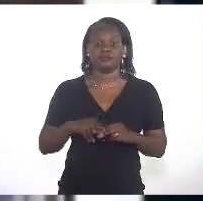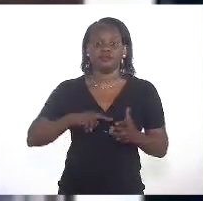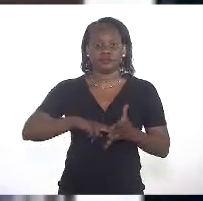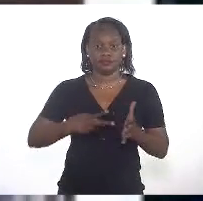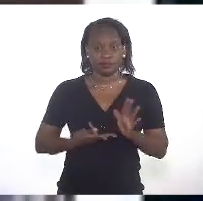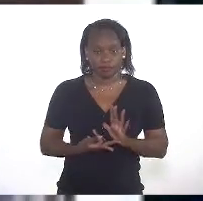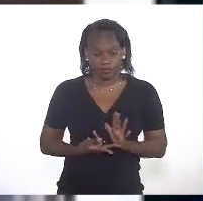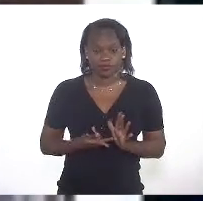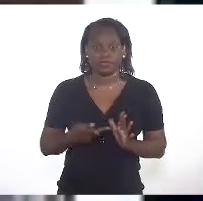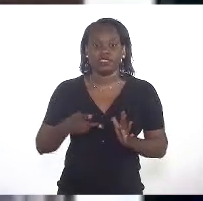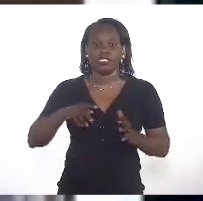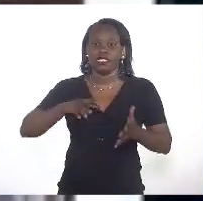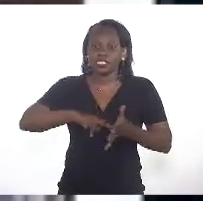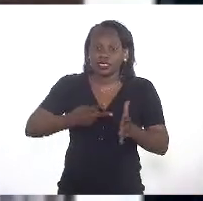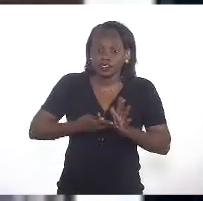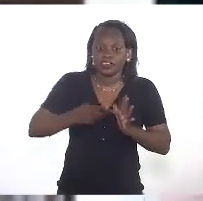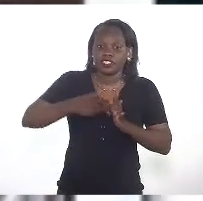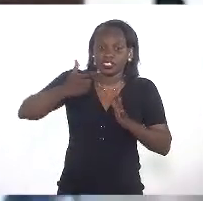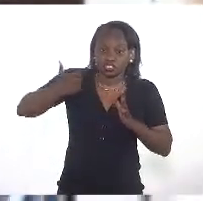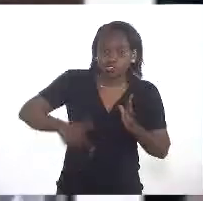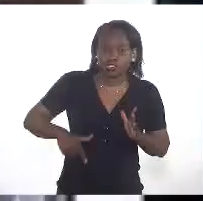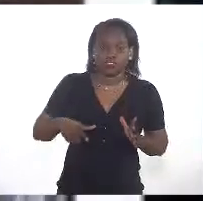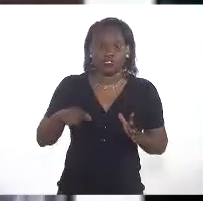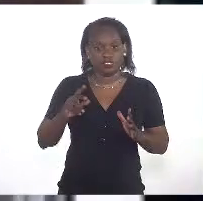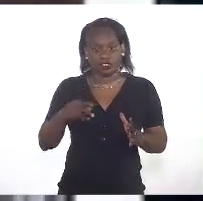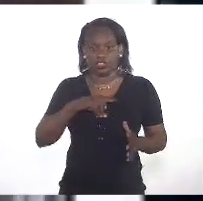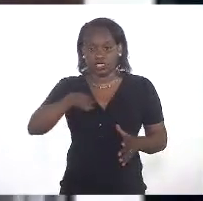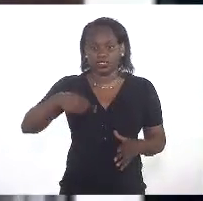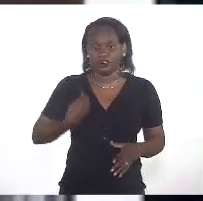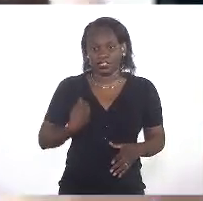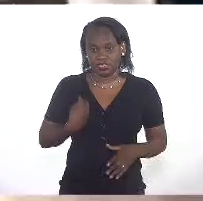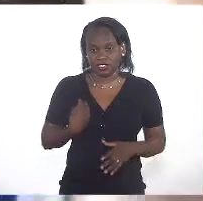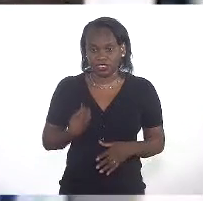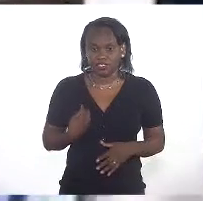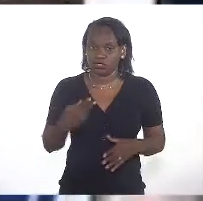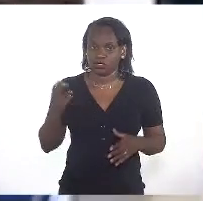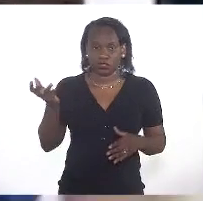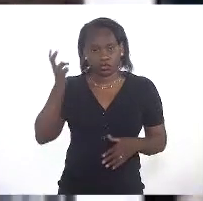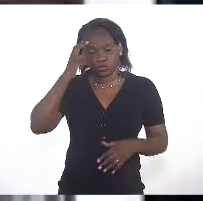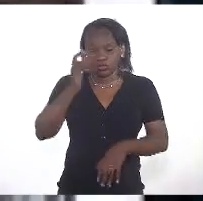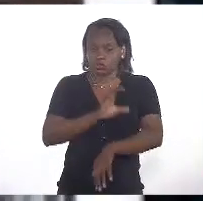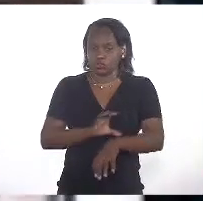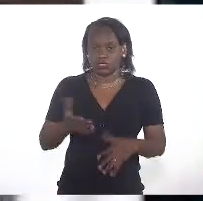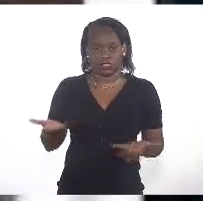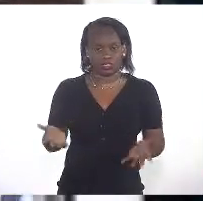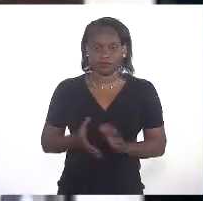significa que ressignifica exatamente as nossas vidas. Cultura é isto.